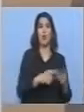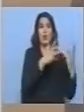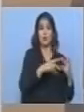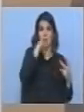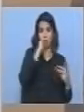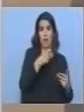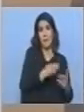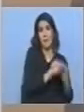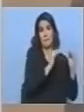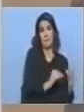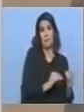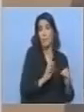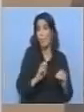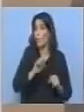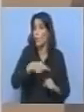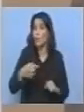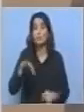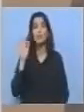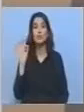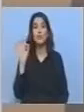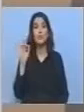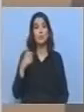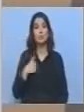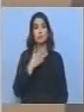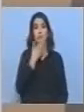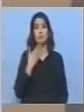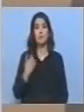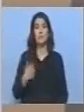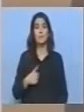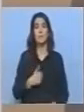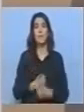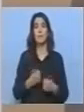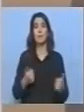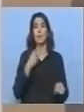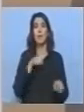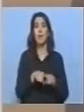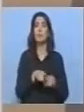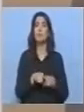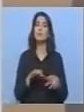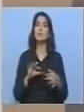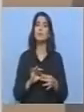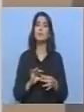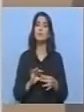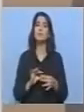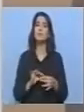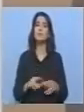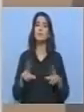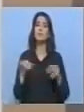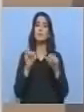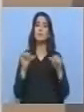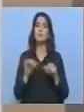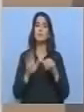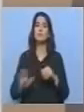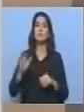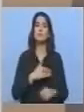Estado, ou podemos ter outras escolhas. Eu estou muito confortável com a política que temos relativamente ao nosso Sistema Nacional de